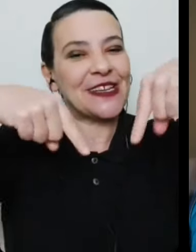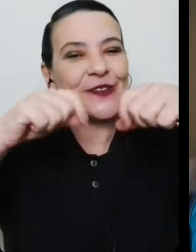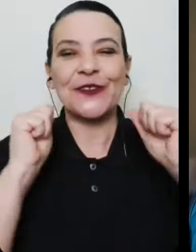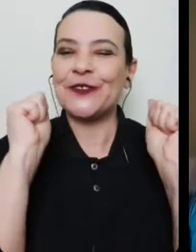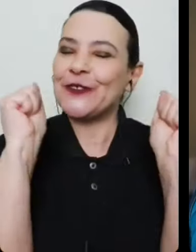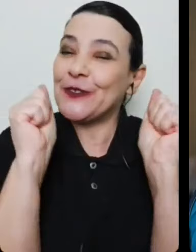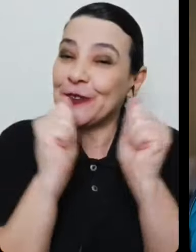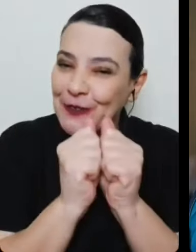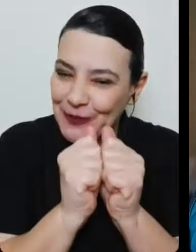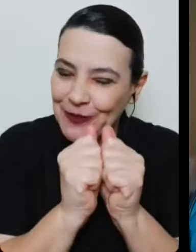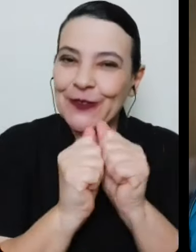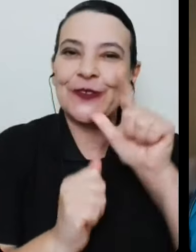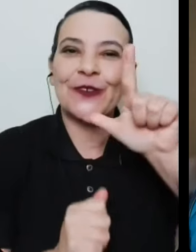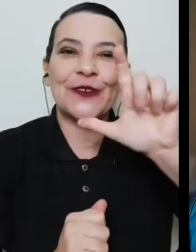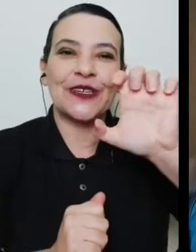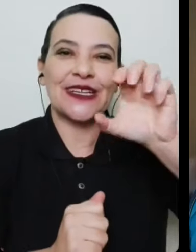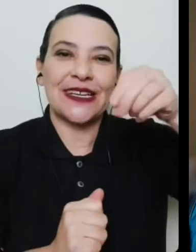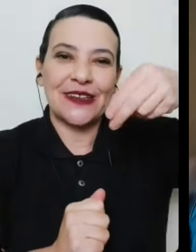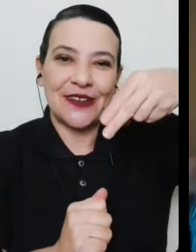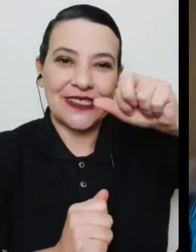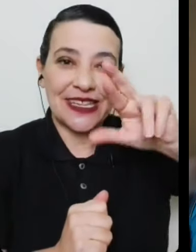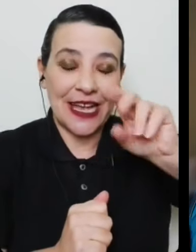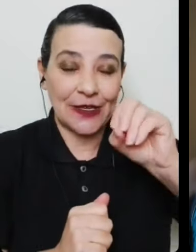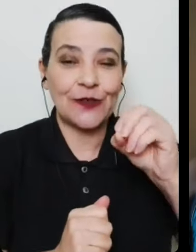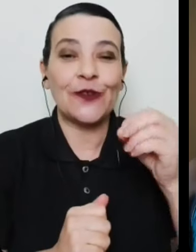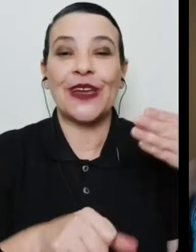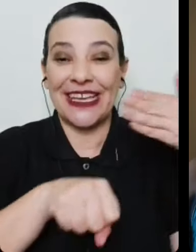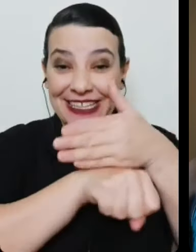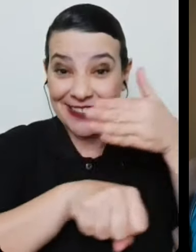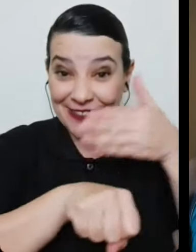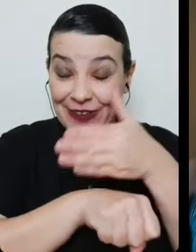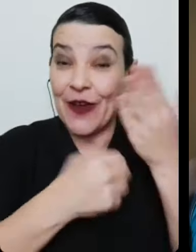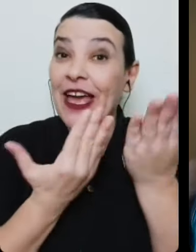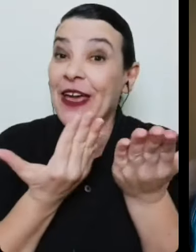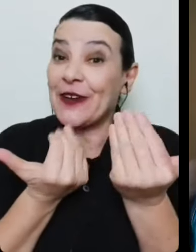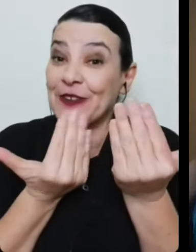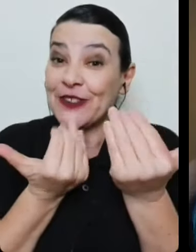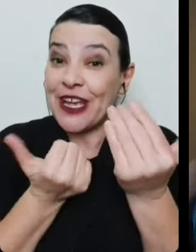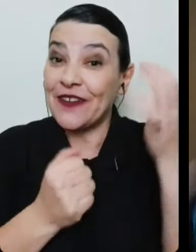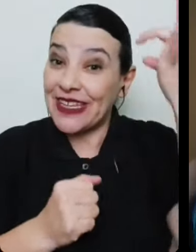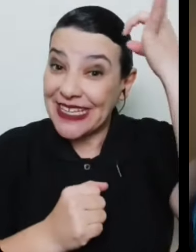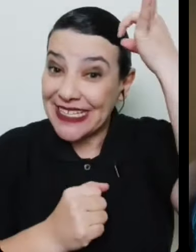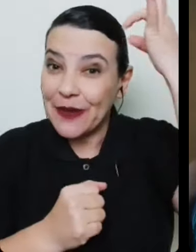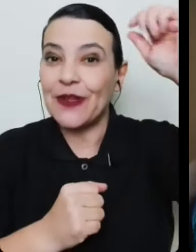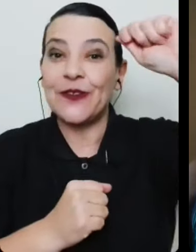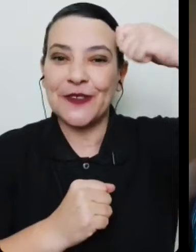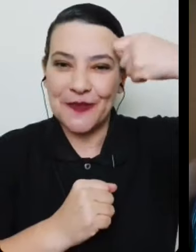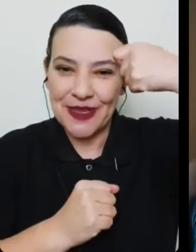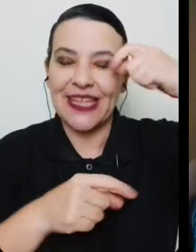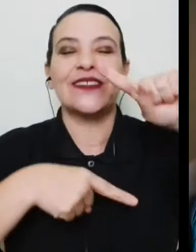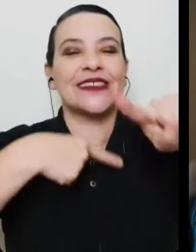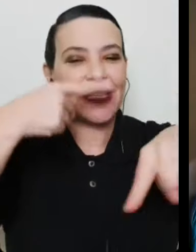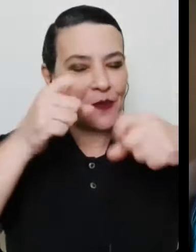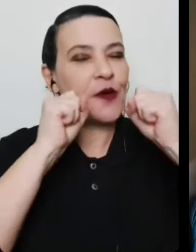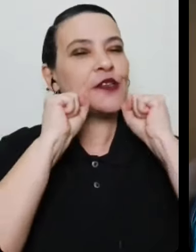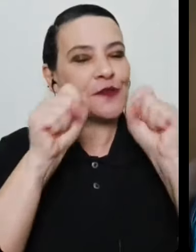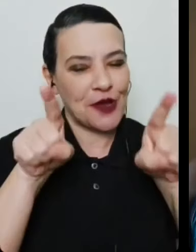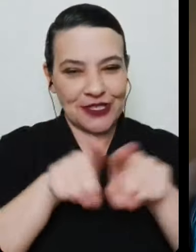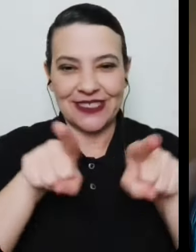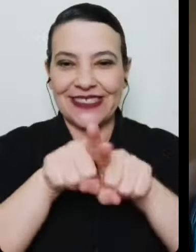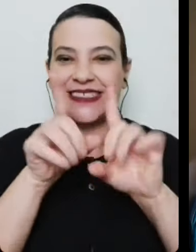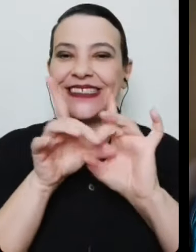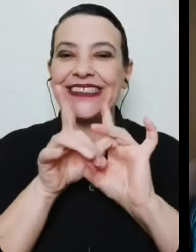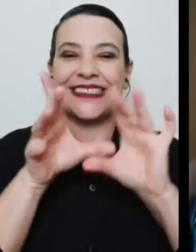O Leonardo entrou aí, ele é um jovem. Tem os cabelos pretos. Depois você fala aí, Léo.